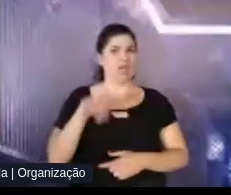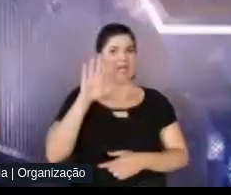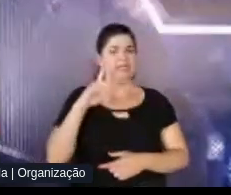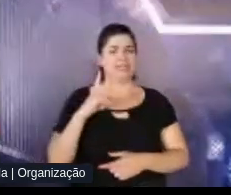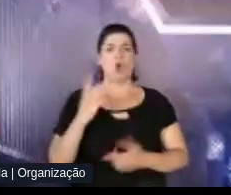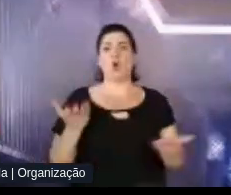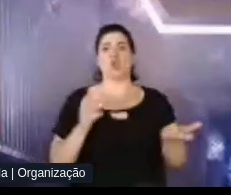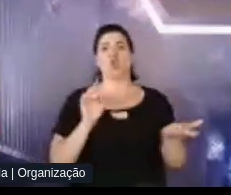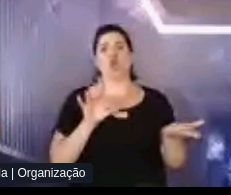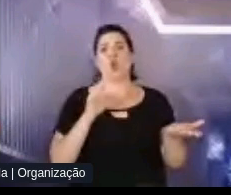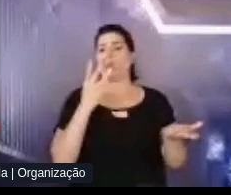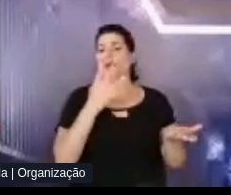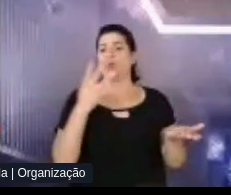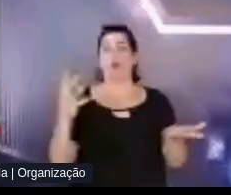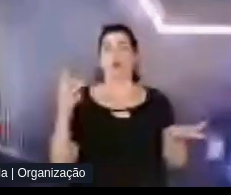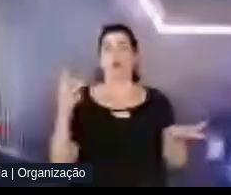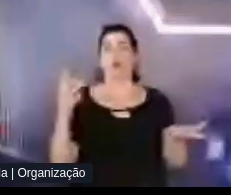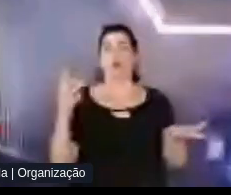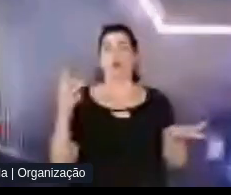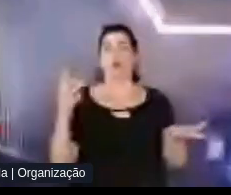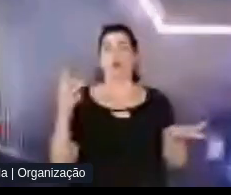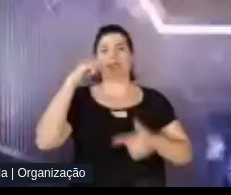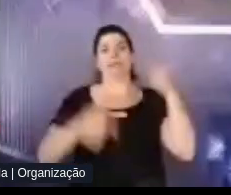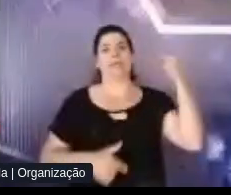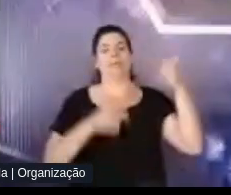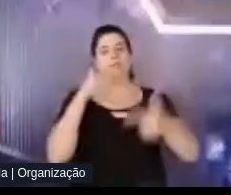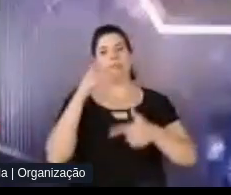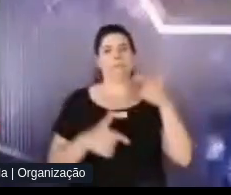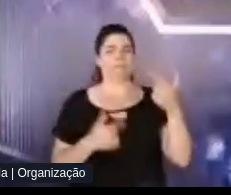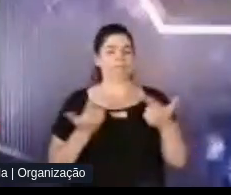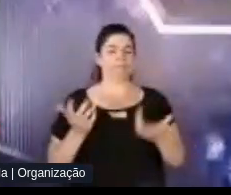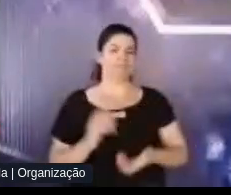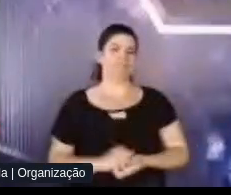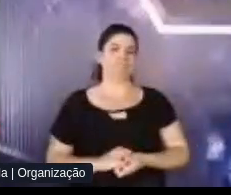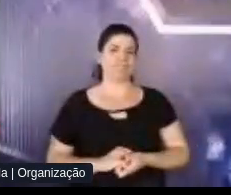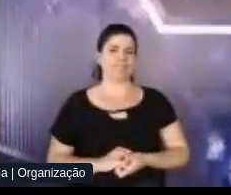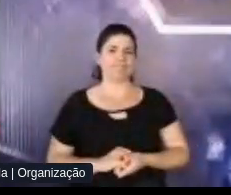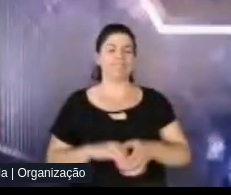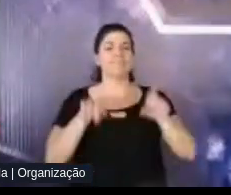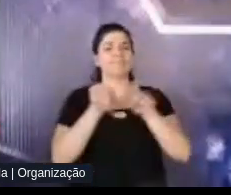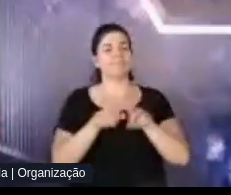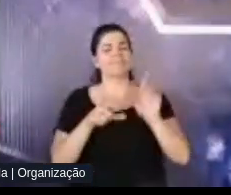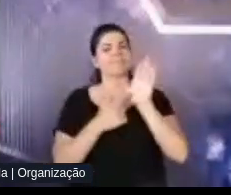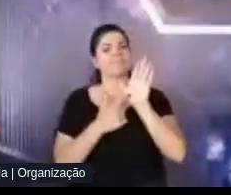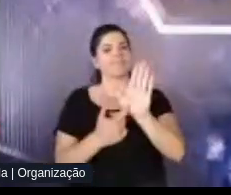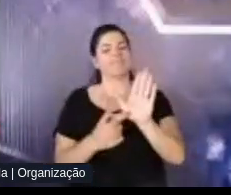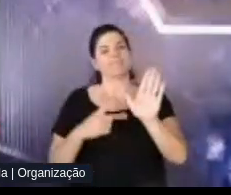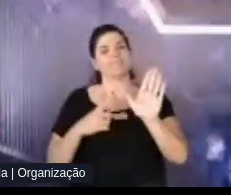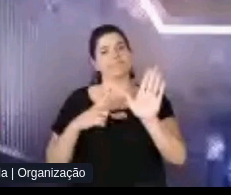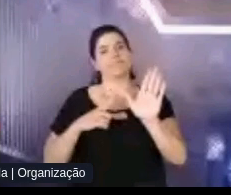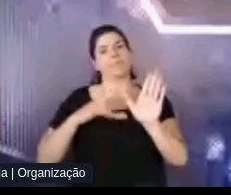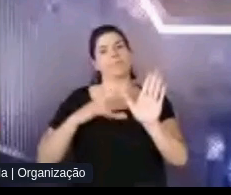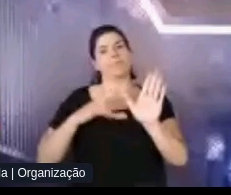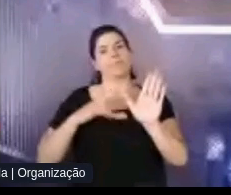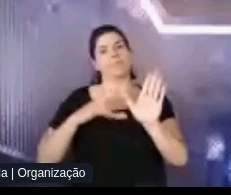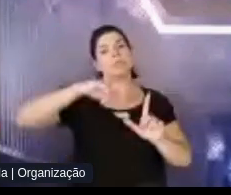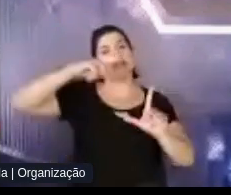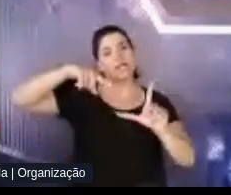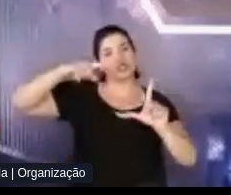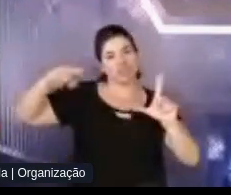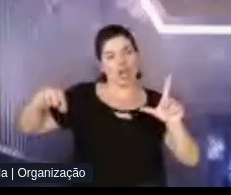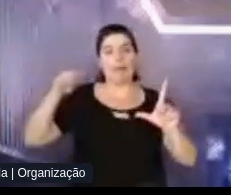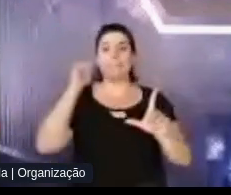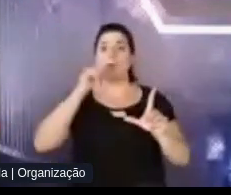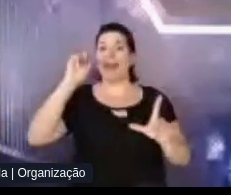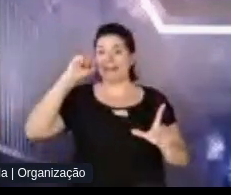somente 44 mil no mercado. E, por fim, eu também trouxe essa estatística que mulheres negras